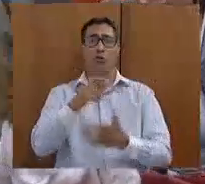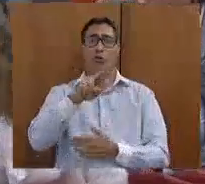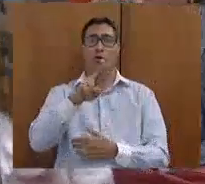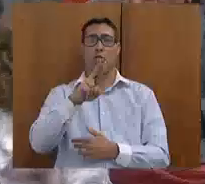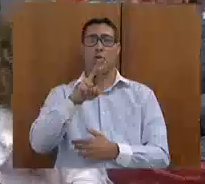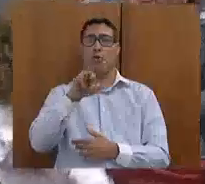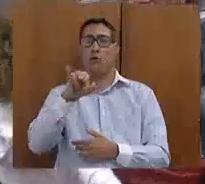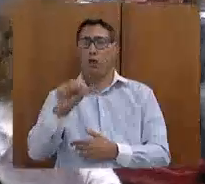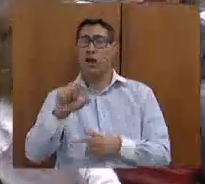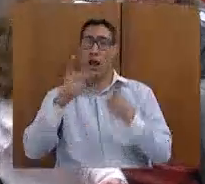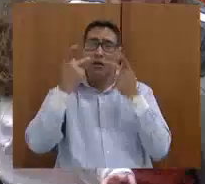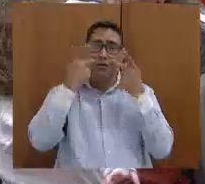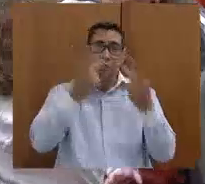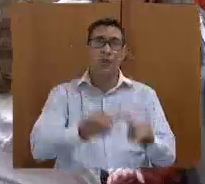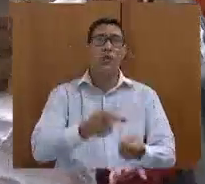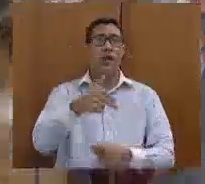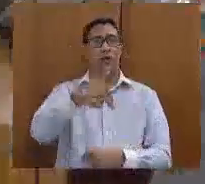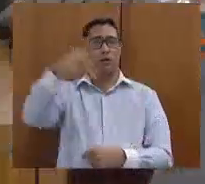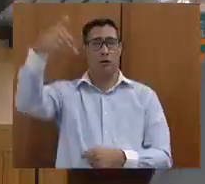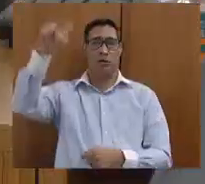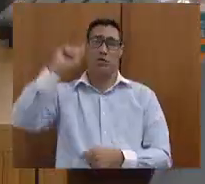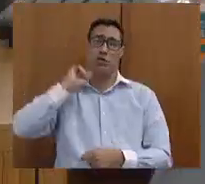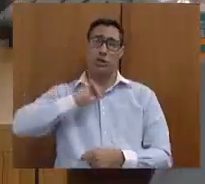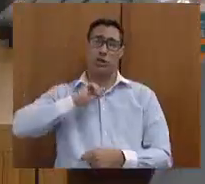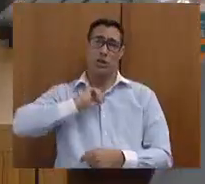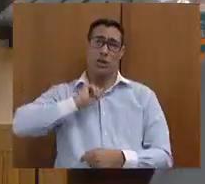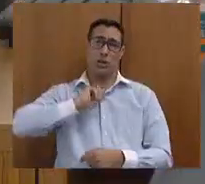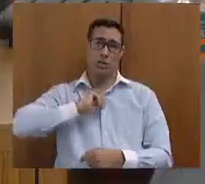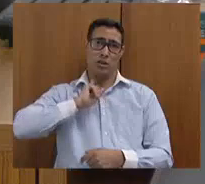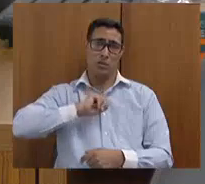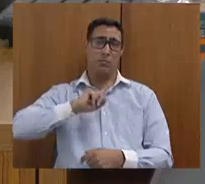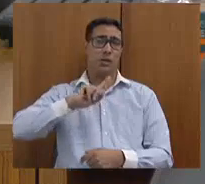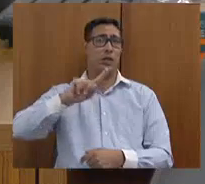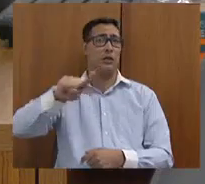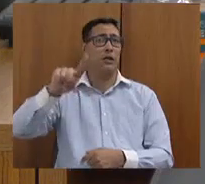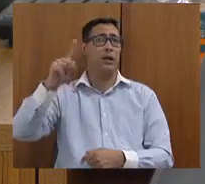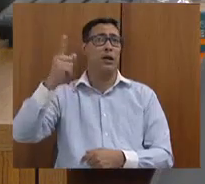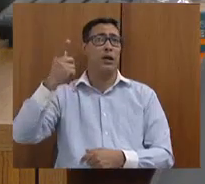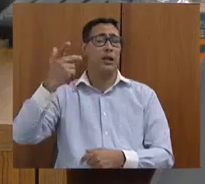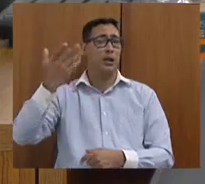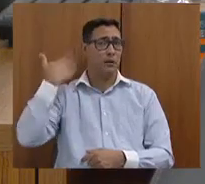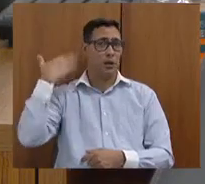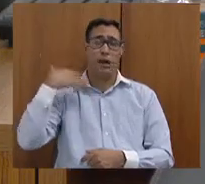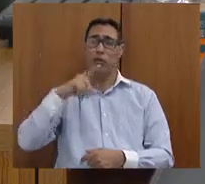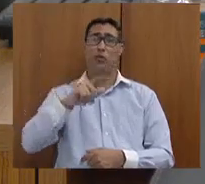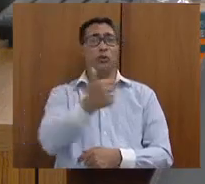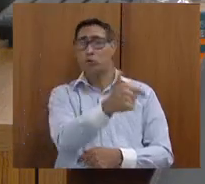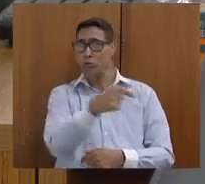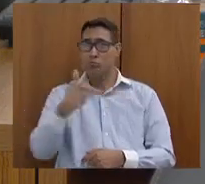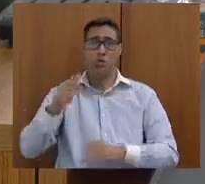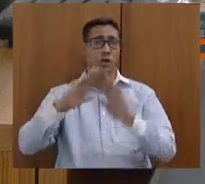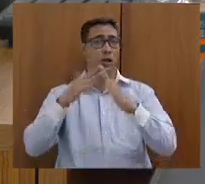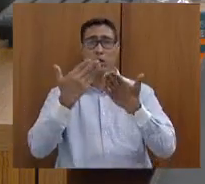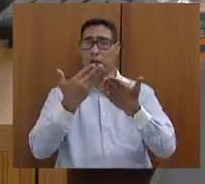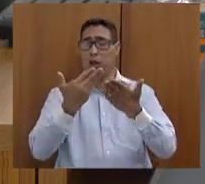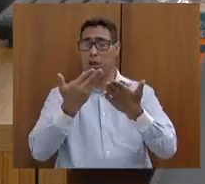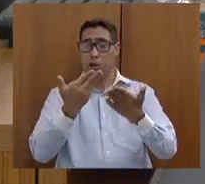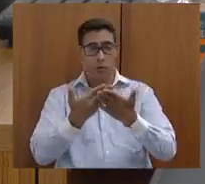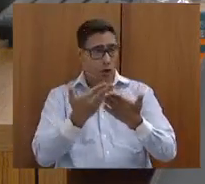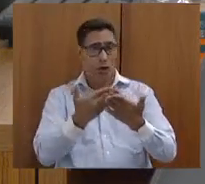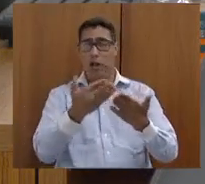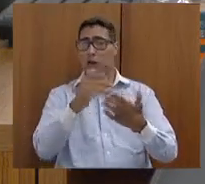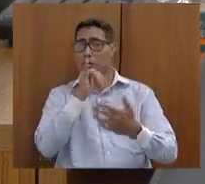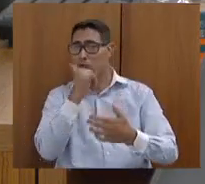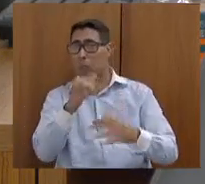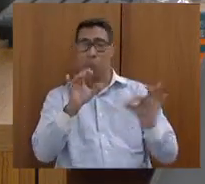norte de Minas comunidades na minha época que não tinha não é que não tinha energia elétrica na escola não tinha energia elétrica para nenhuma pessoa